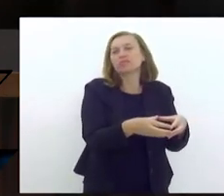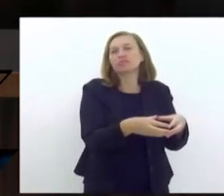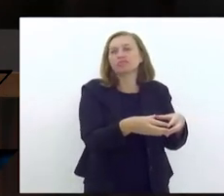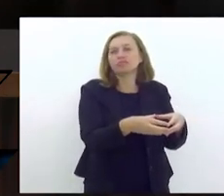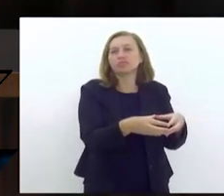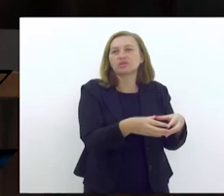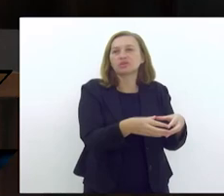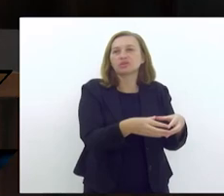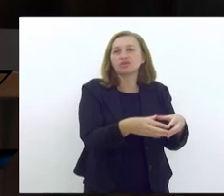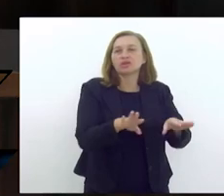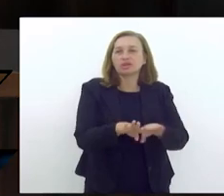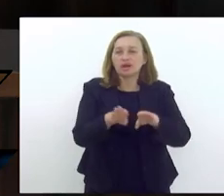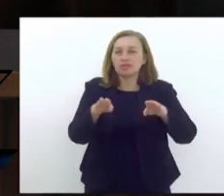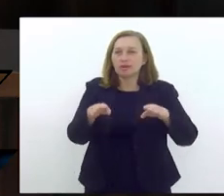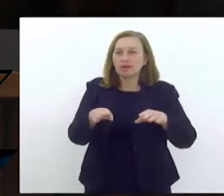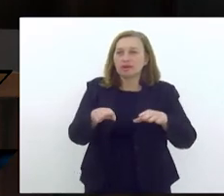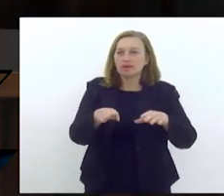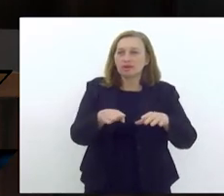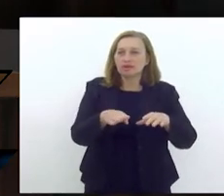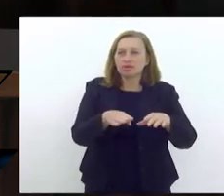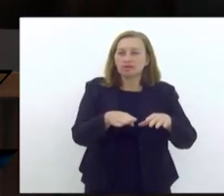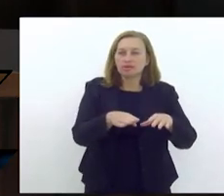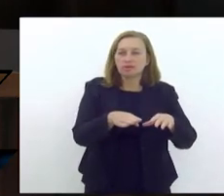da mesa diretora